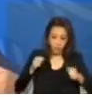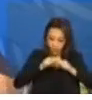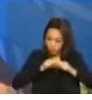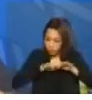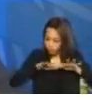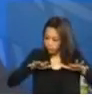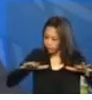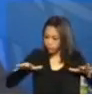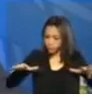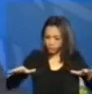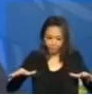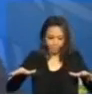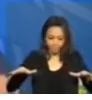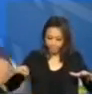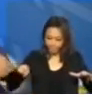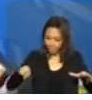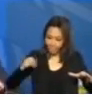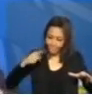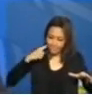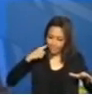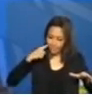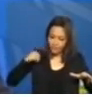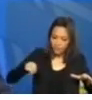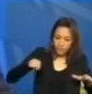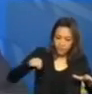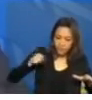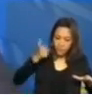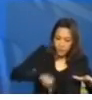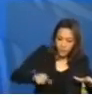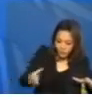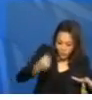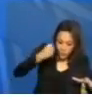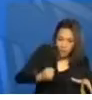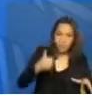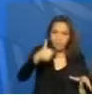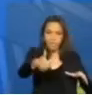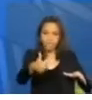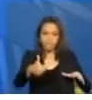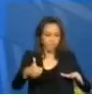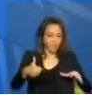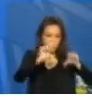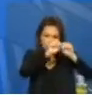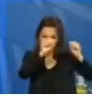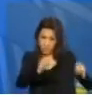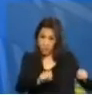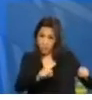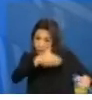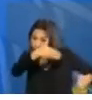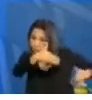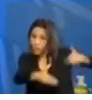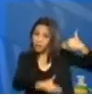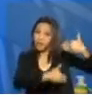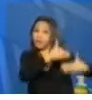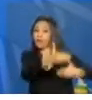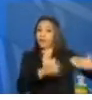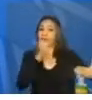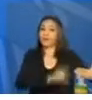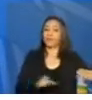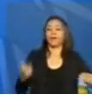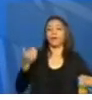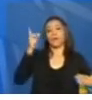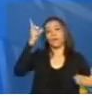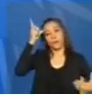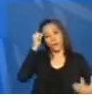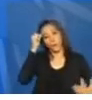as condicionantes delas estiverem atendidas e que o sistema começar a rodar, nós vamos atender as